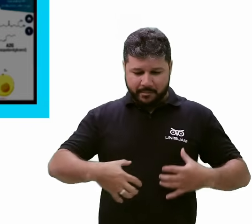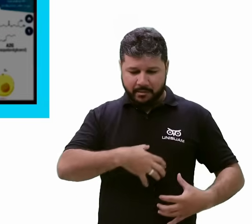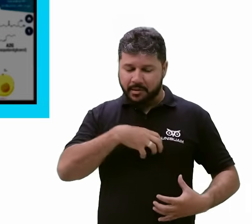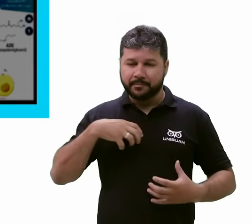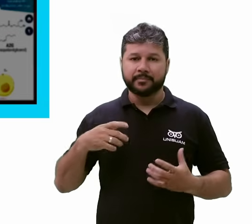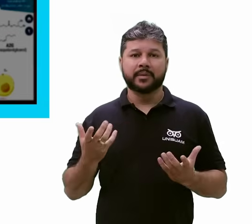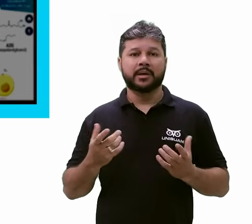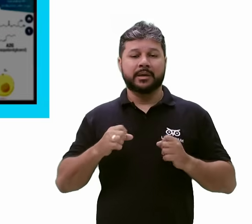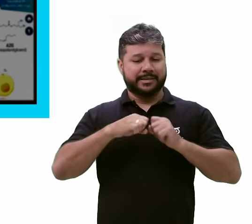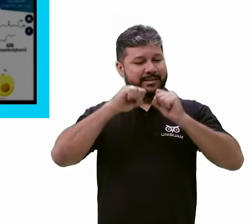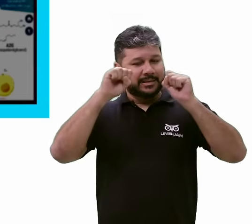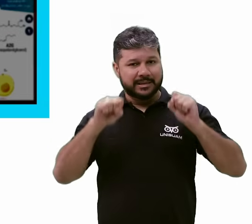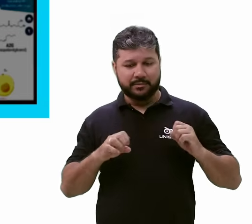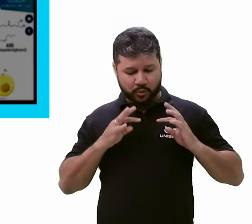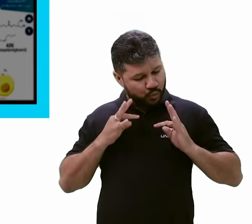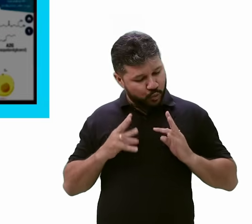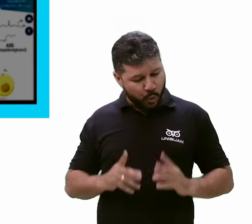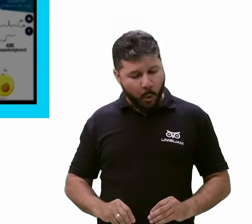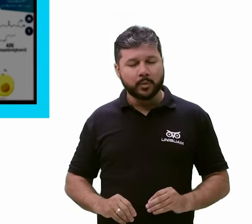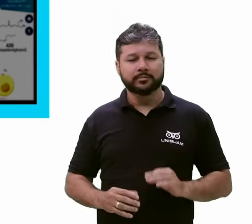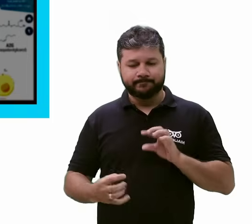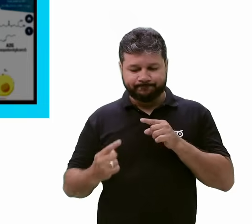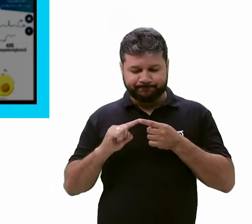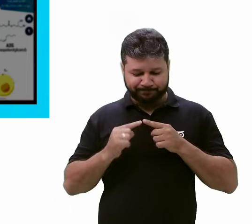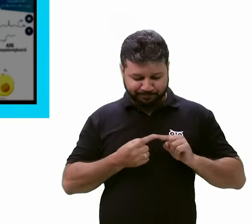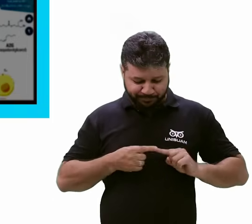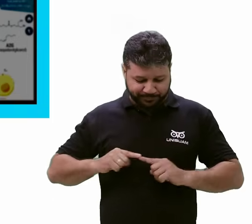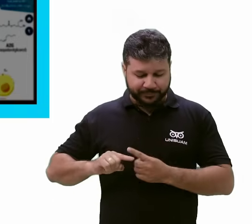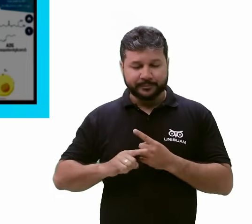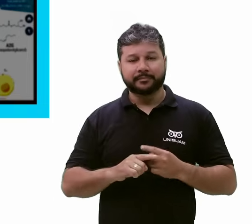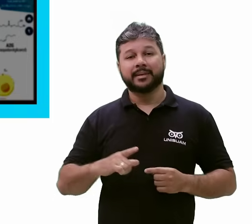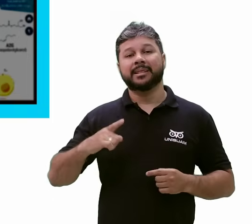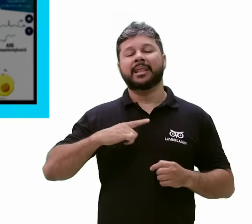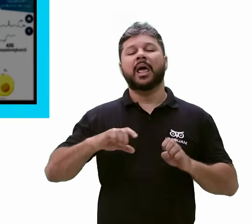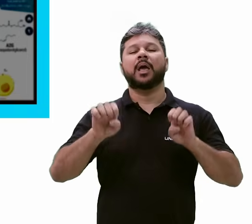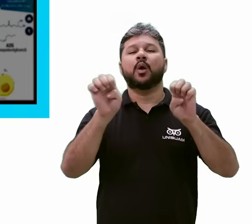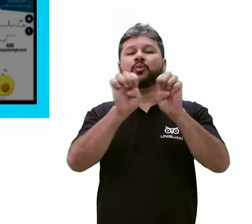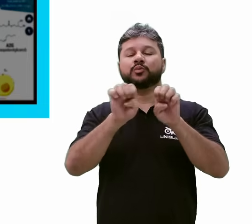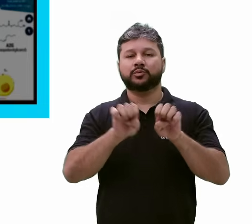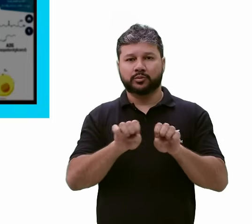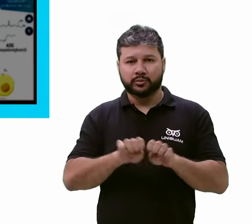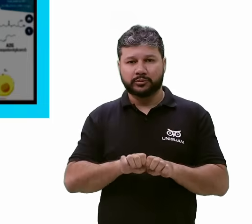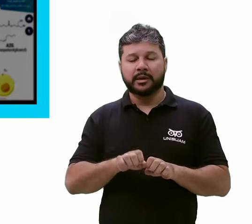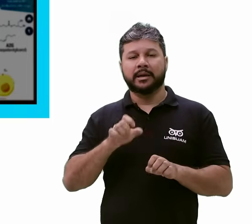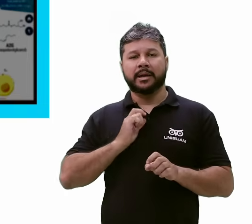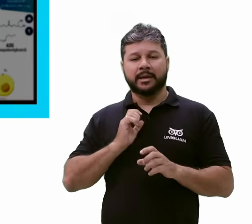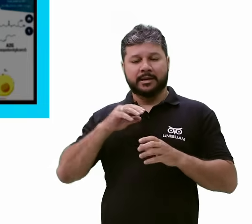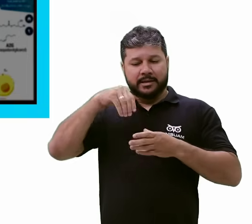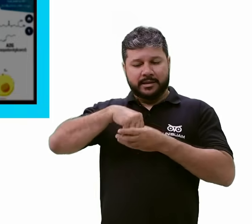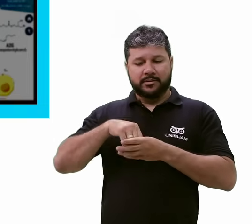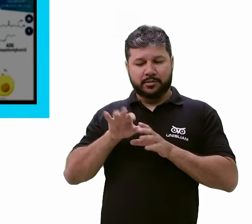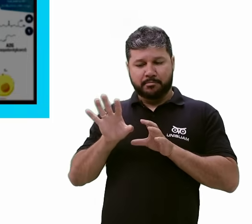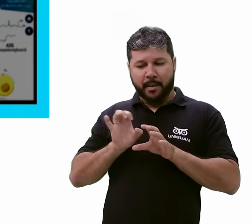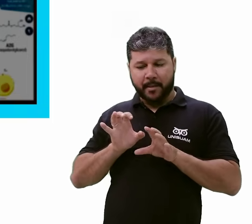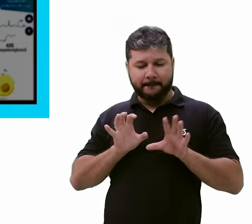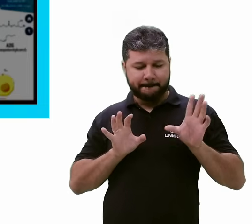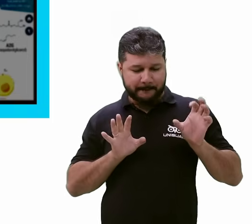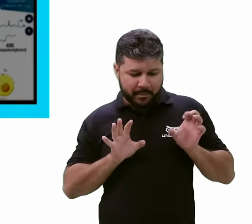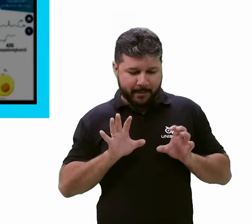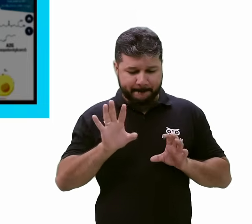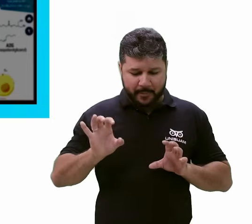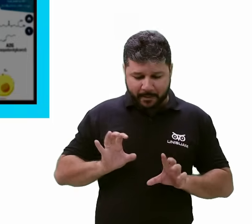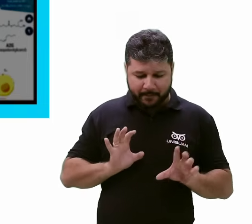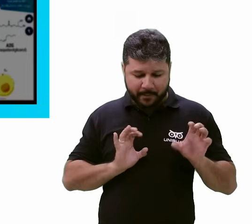abrange simplesmente todos os sistemas, tá? Nós vamos ter uma estrutura específica de receptores